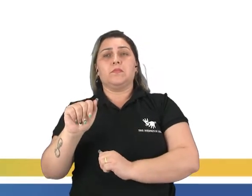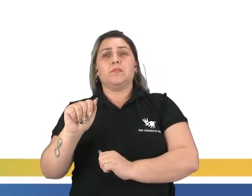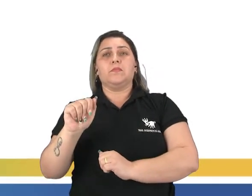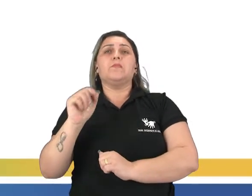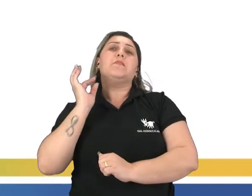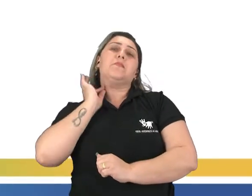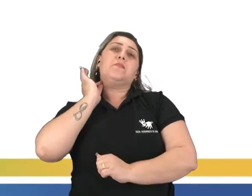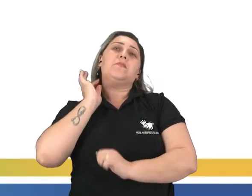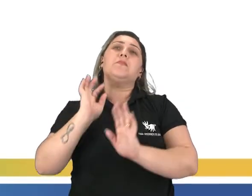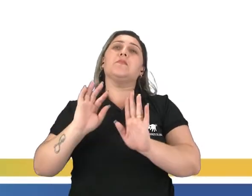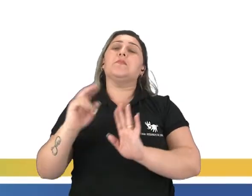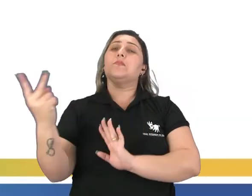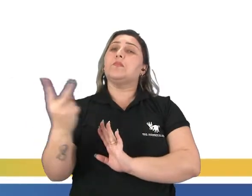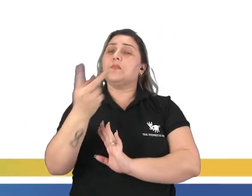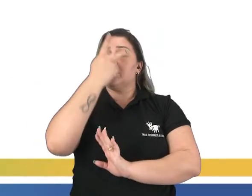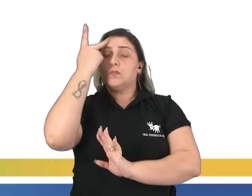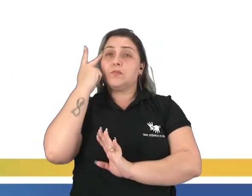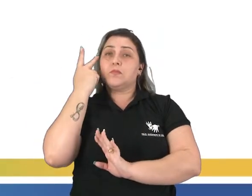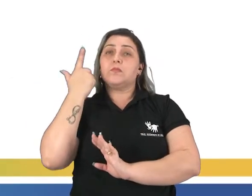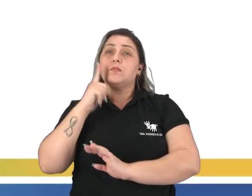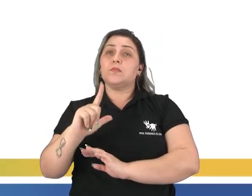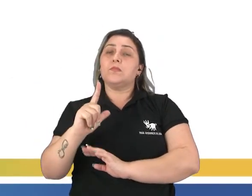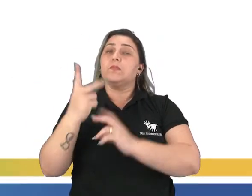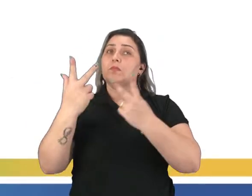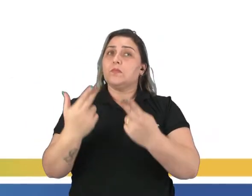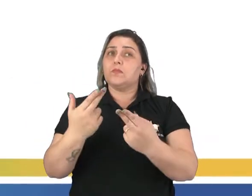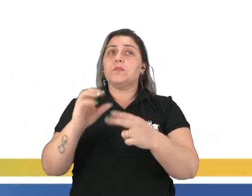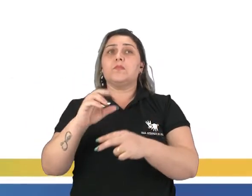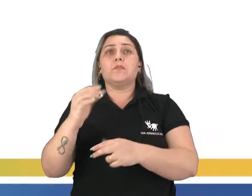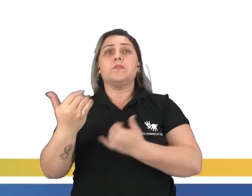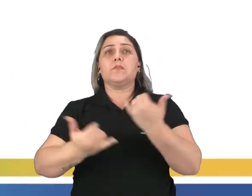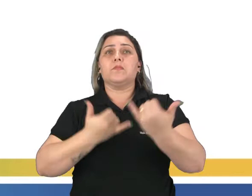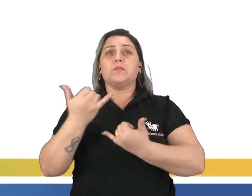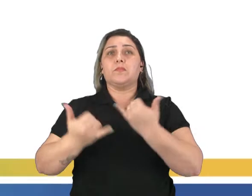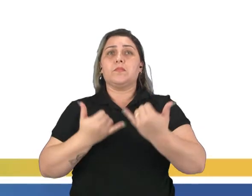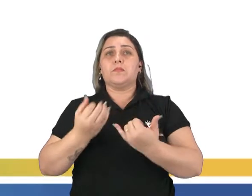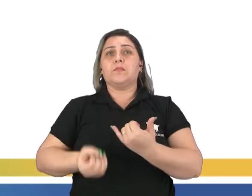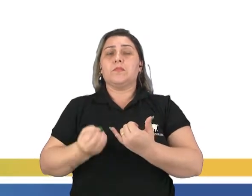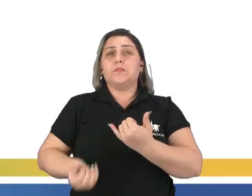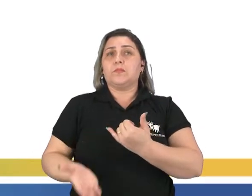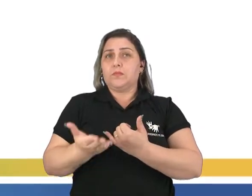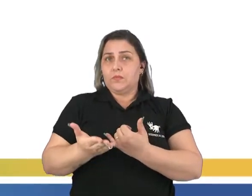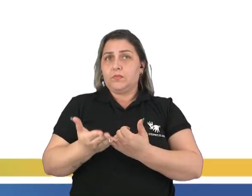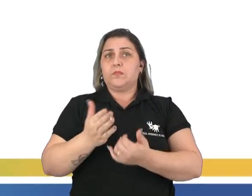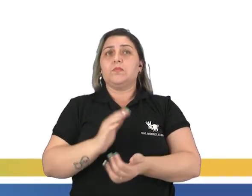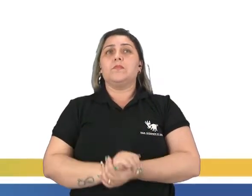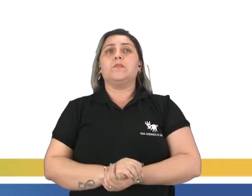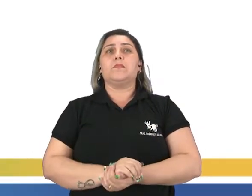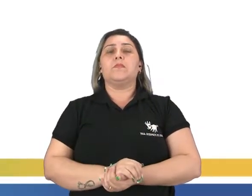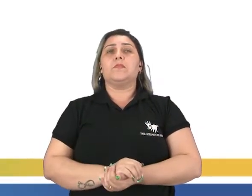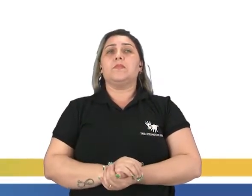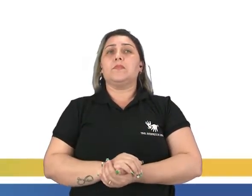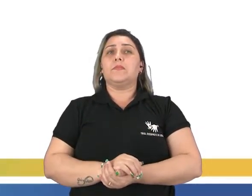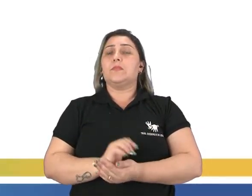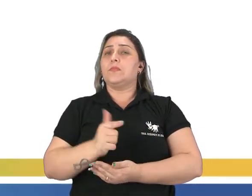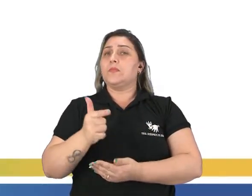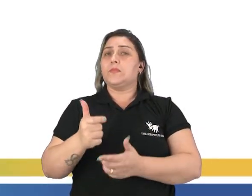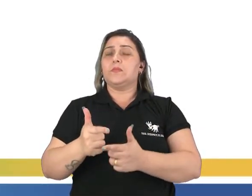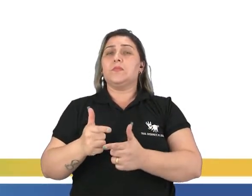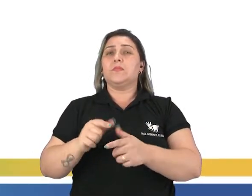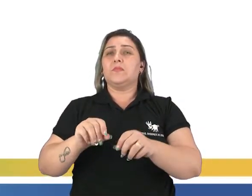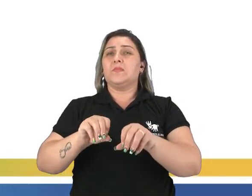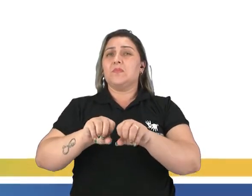probabilidade de duas pessoas ganharem ao mesmo tempo? Ou brincando com um dado não viciado, ou seja, sem defeito, qual